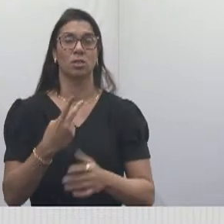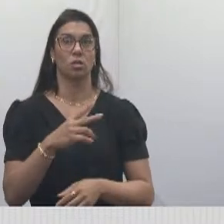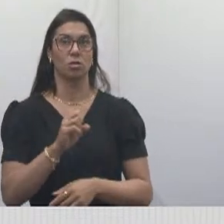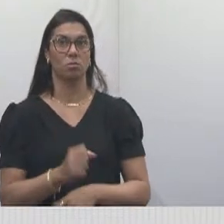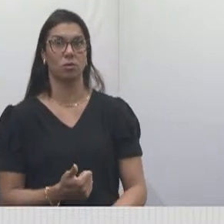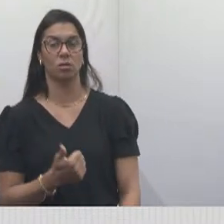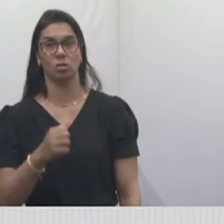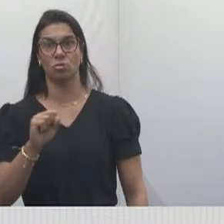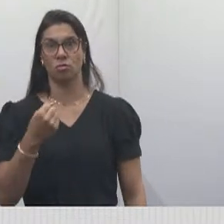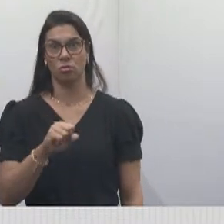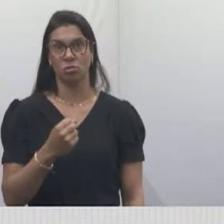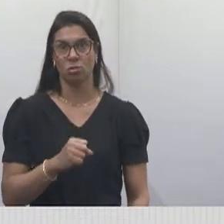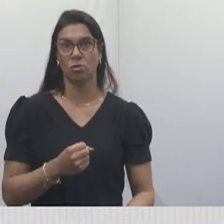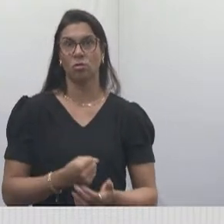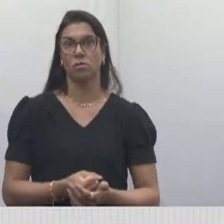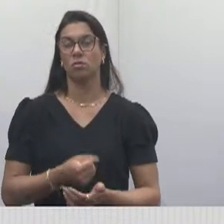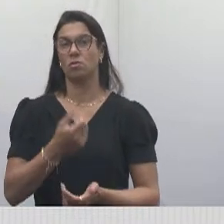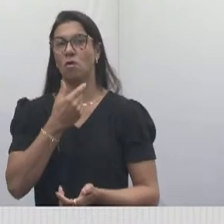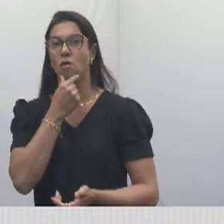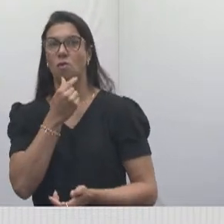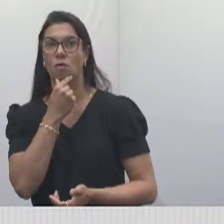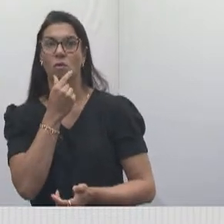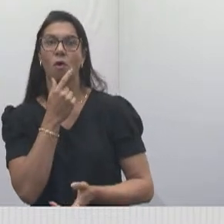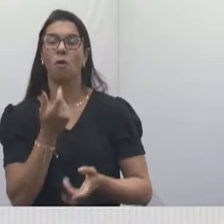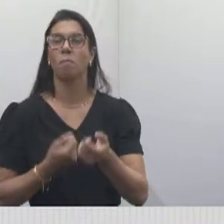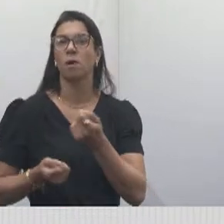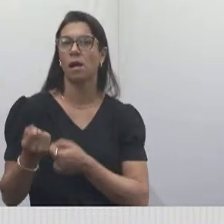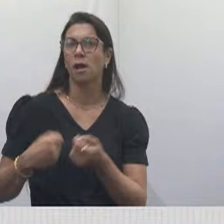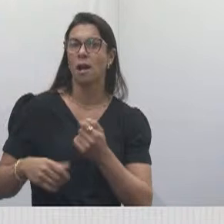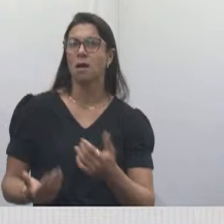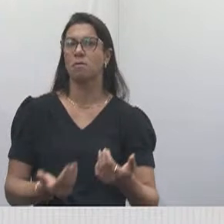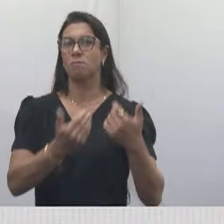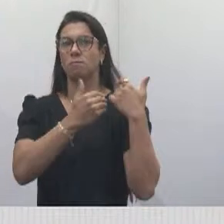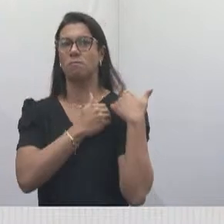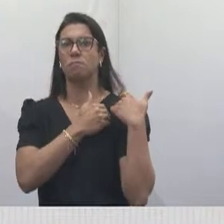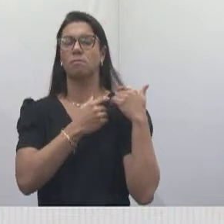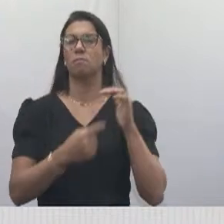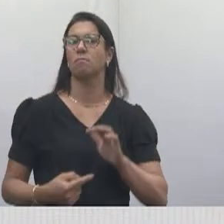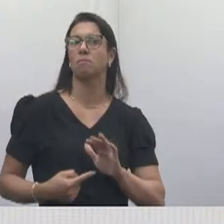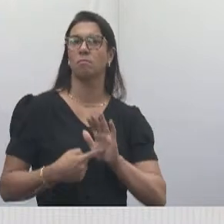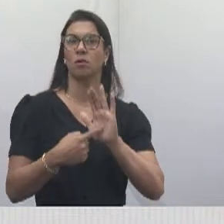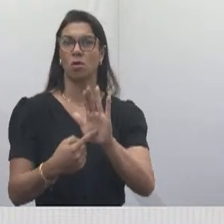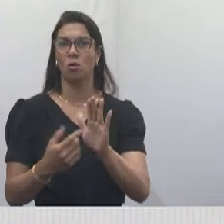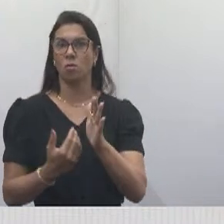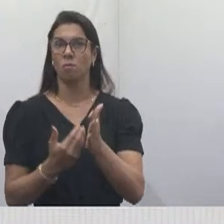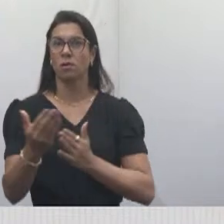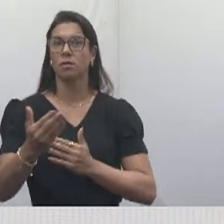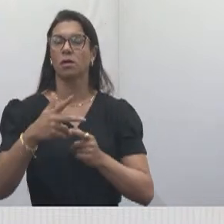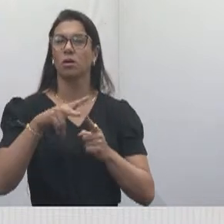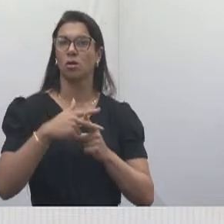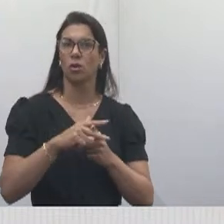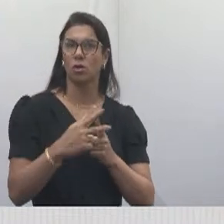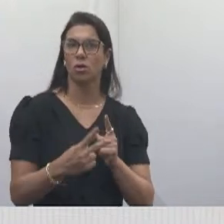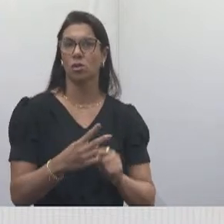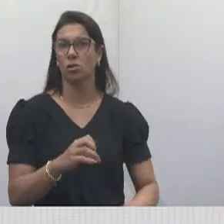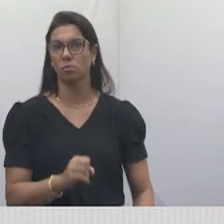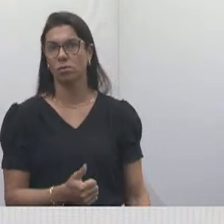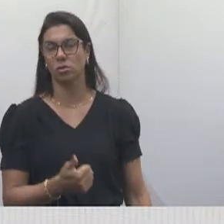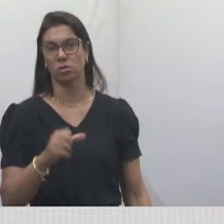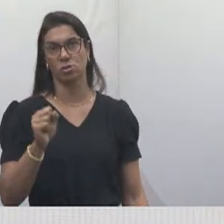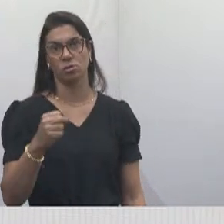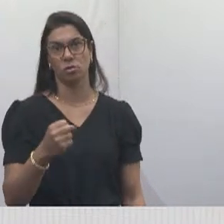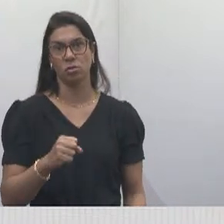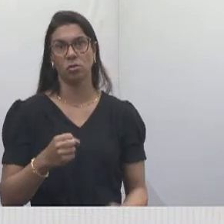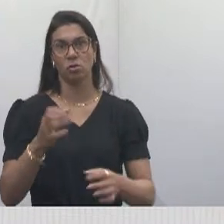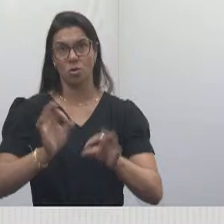municipal que dava os pontos, não o trabalho do tribunal. Eles começaram a corrigir, eles começaram a conferir em 2018. Isto